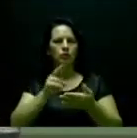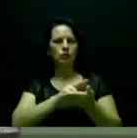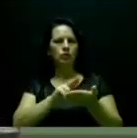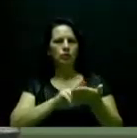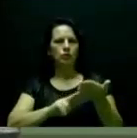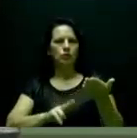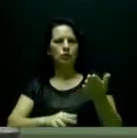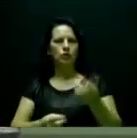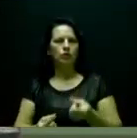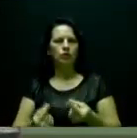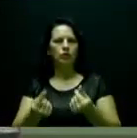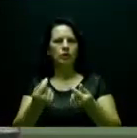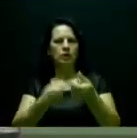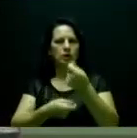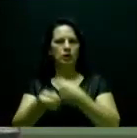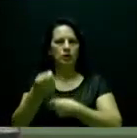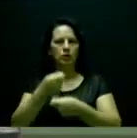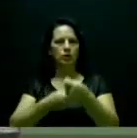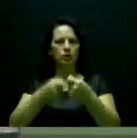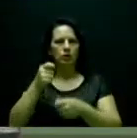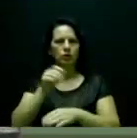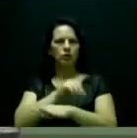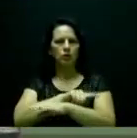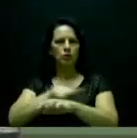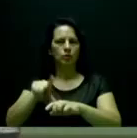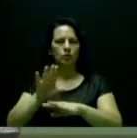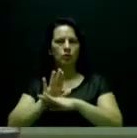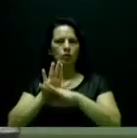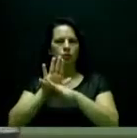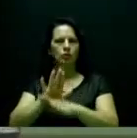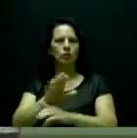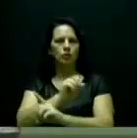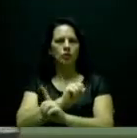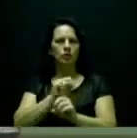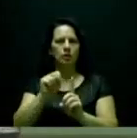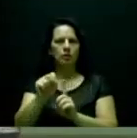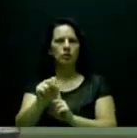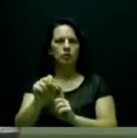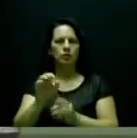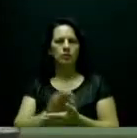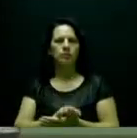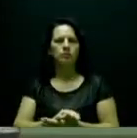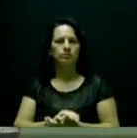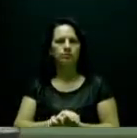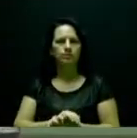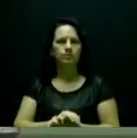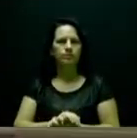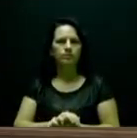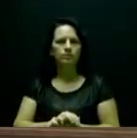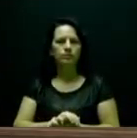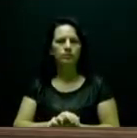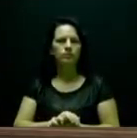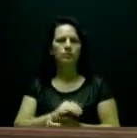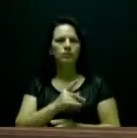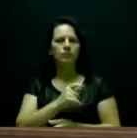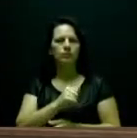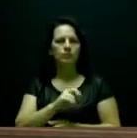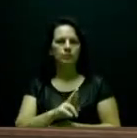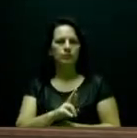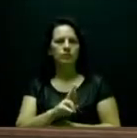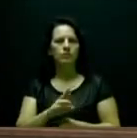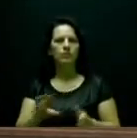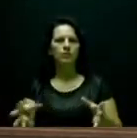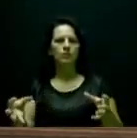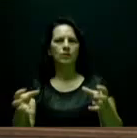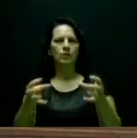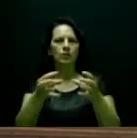de Finanças e Orçamento e de Educação, Cultura e Assistência Social. Parecer em conjunto.